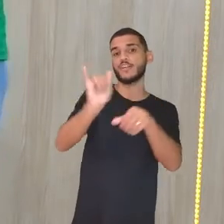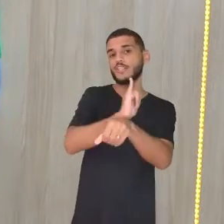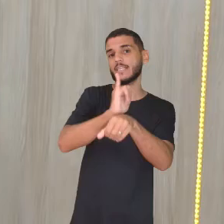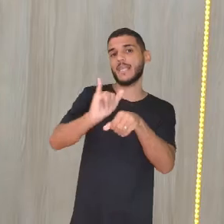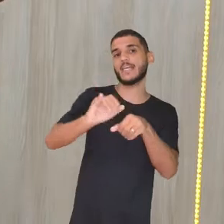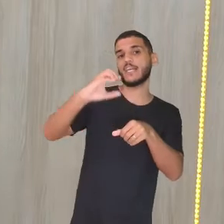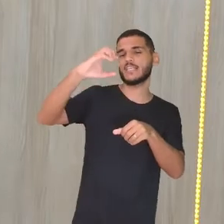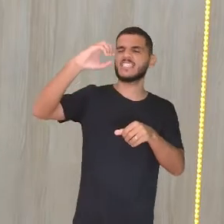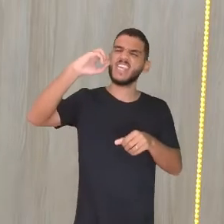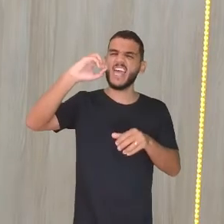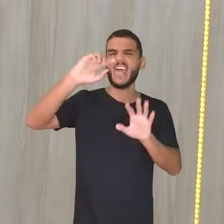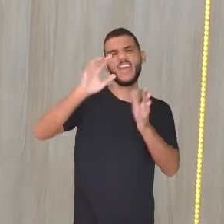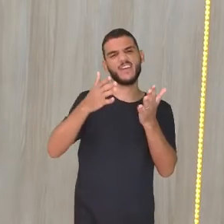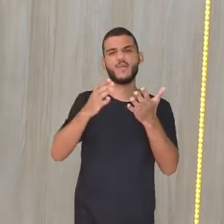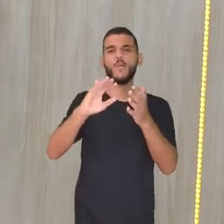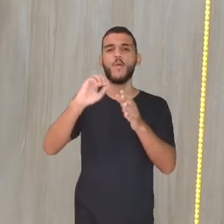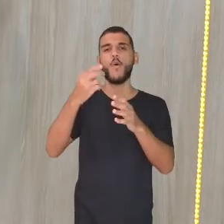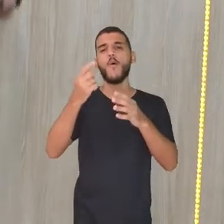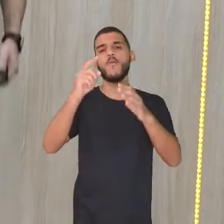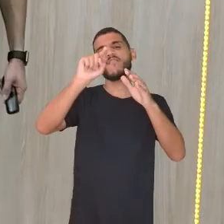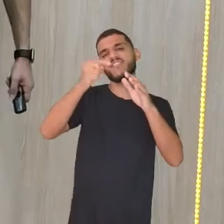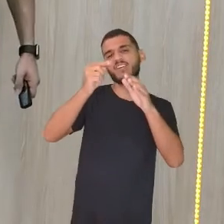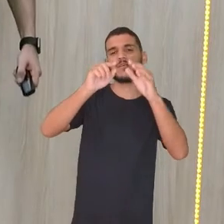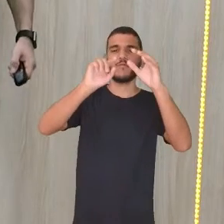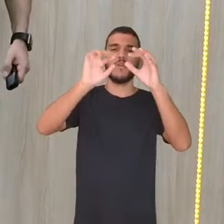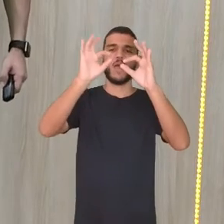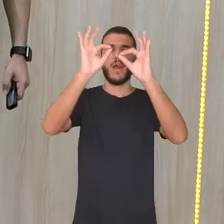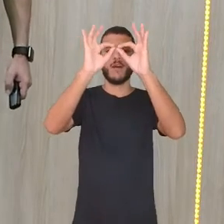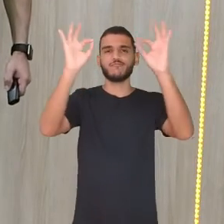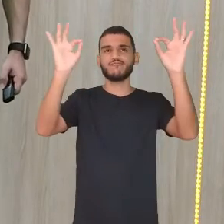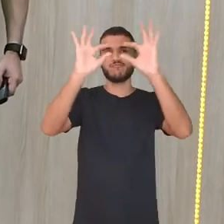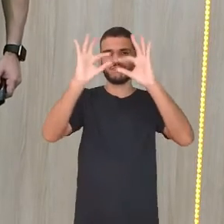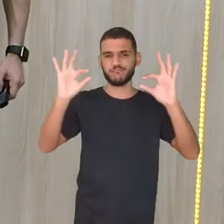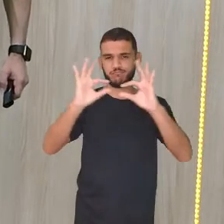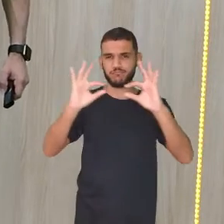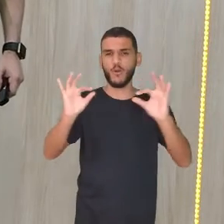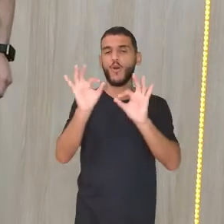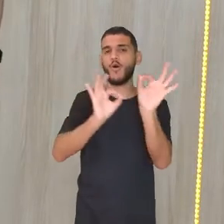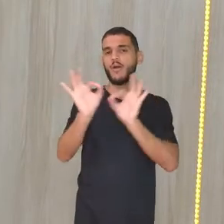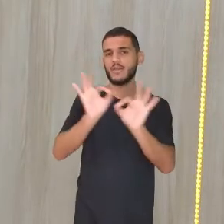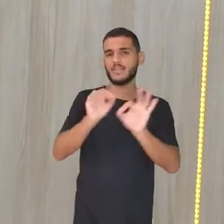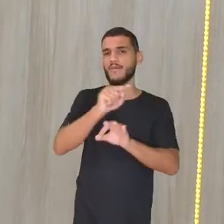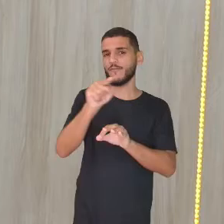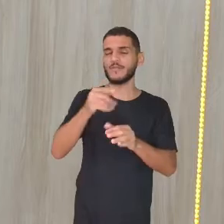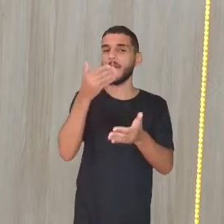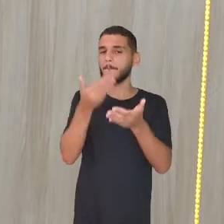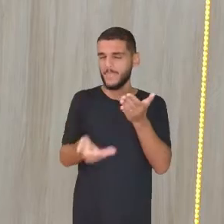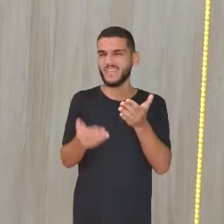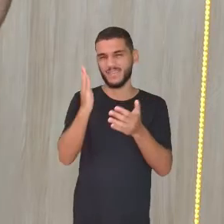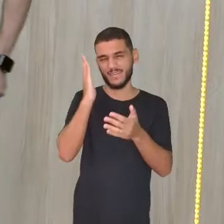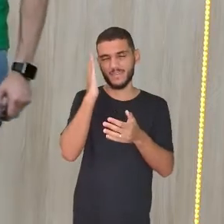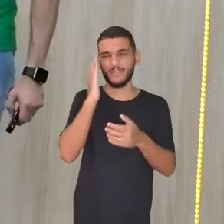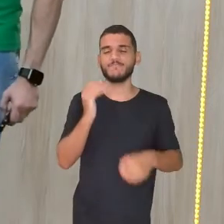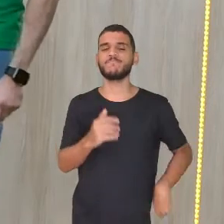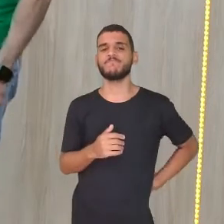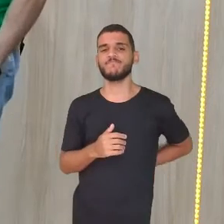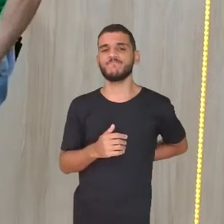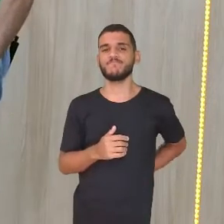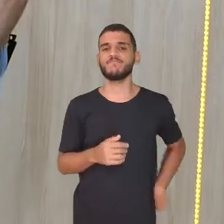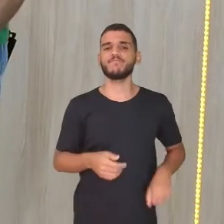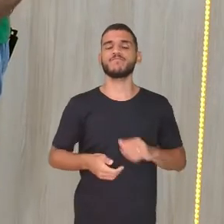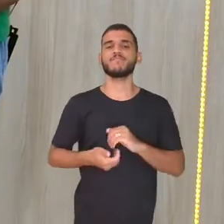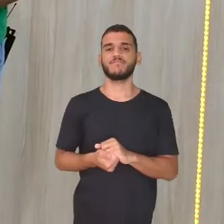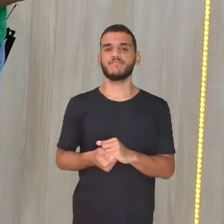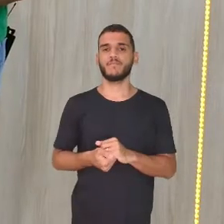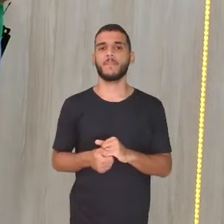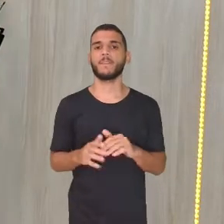organizar com vírgula embaixo de vírgula, também fica show de bola para você não se perder aí na hora de